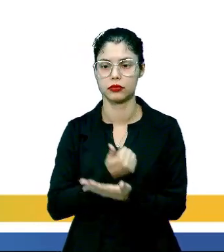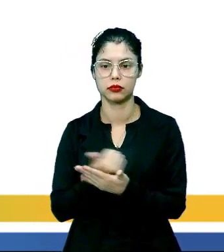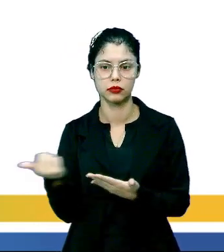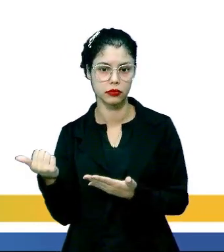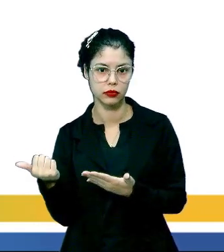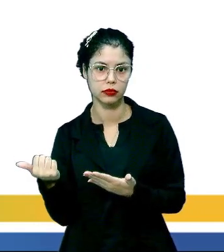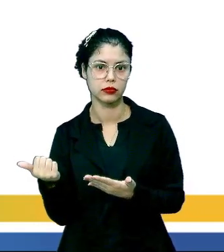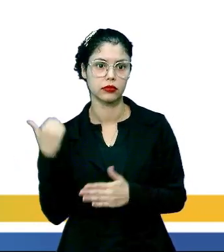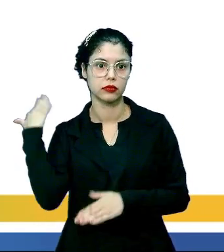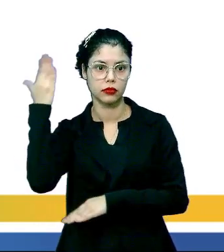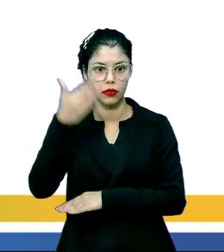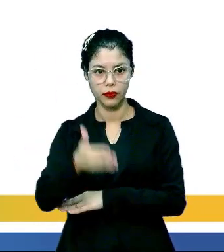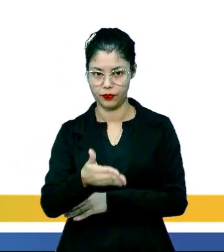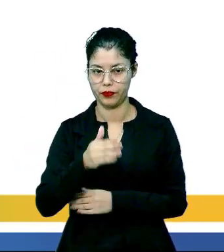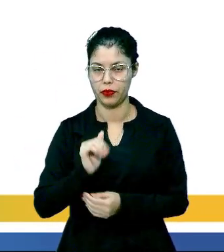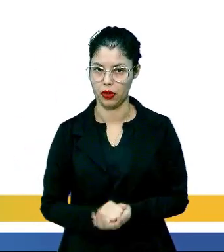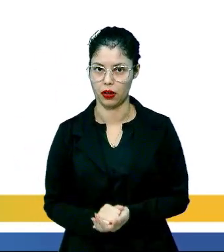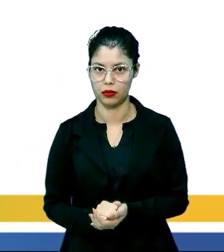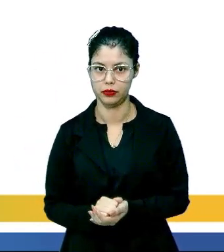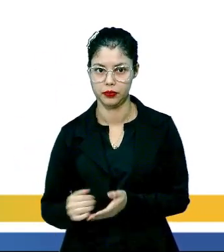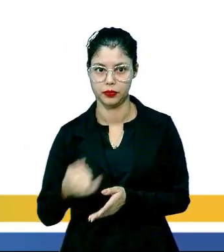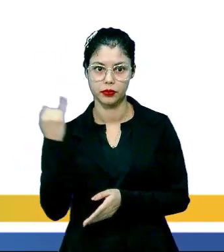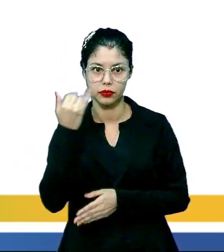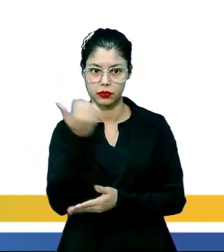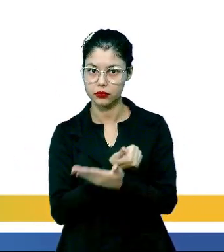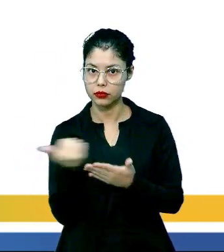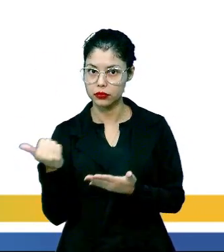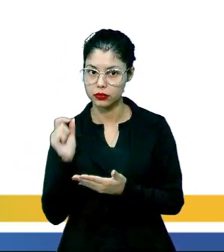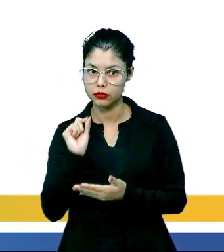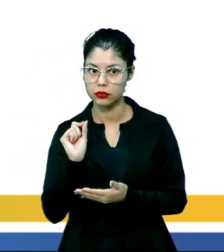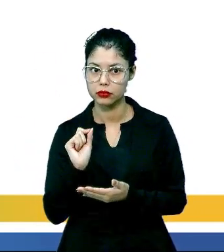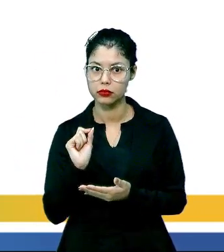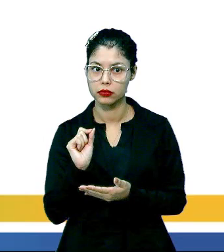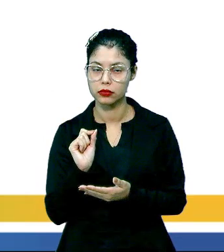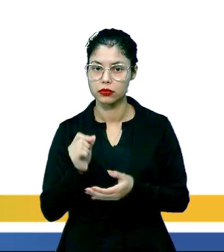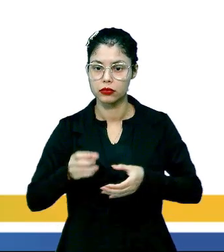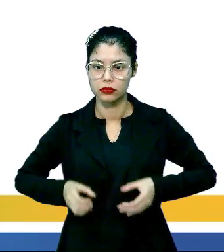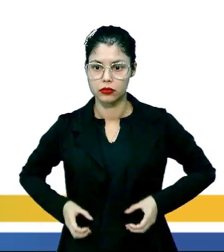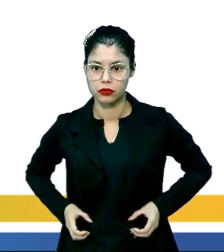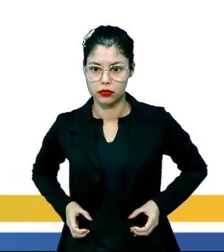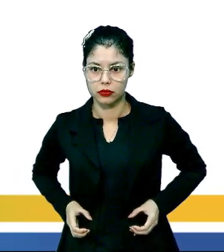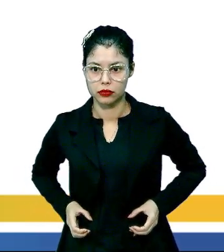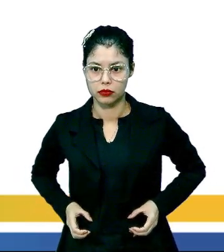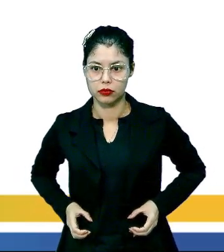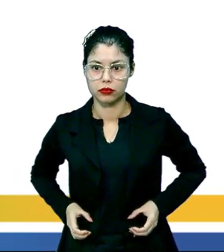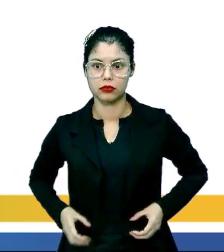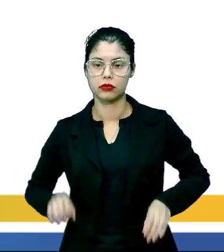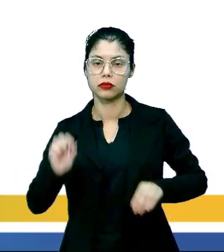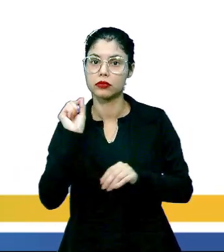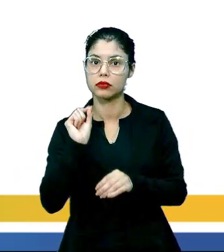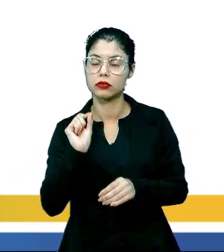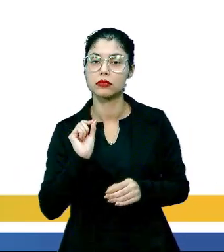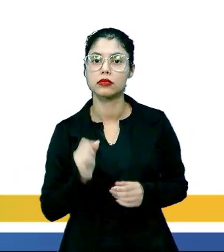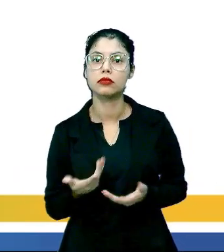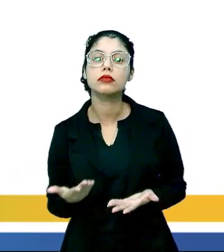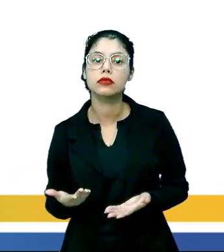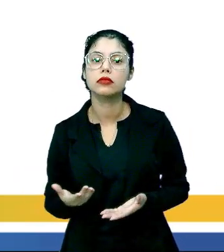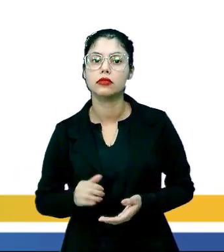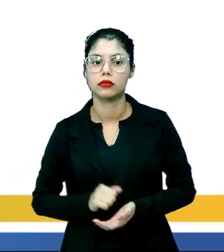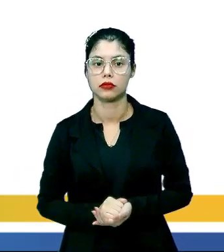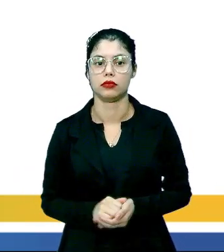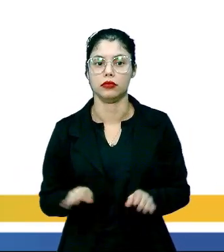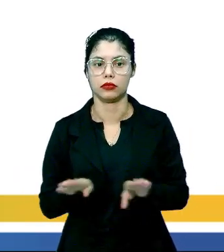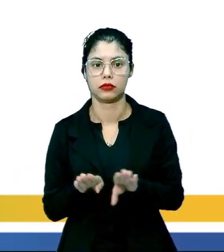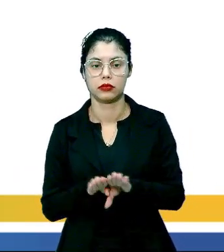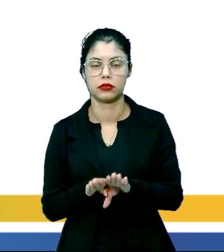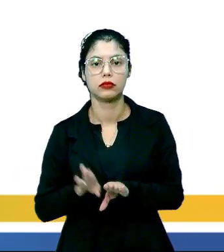agir diretamente, né, a sua principal ação vai ser no rins. Professor, então, o que seria esse hormônio? Esse